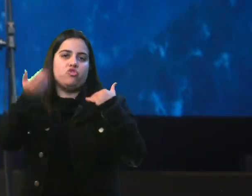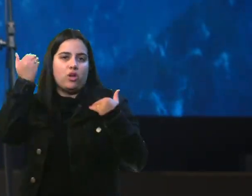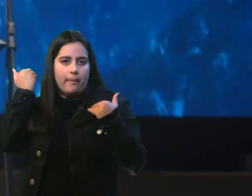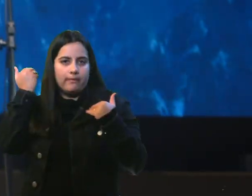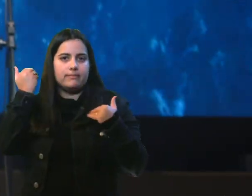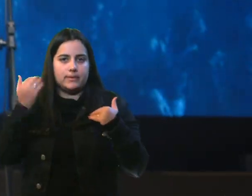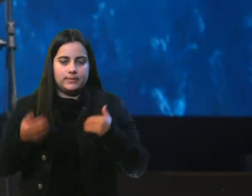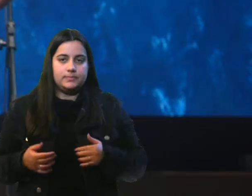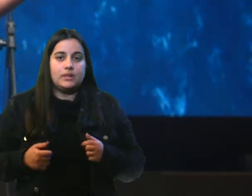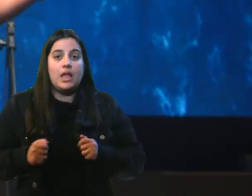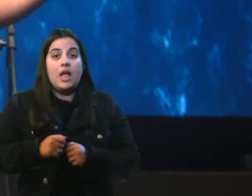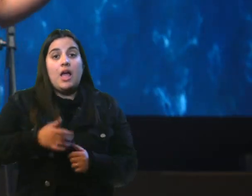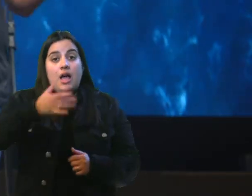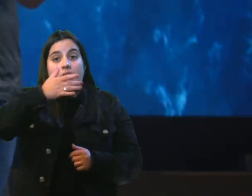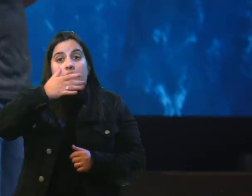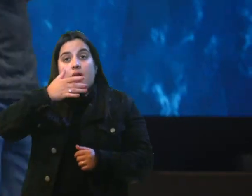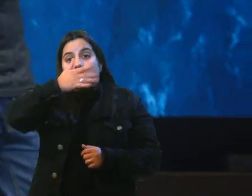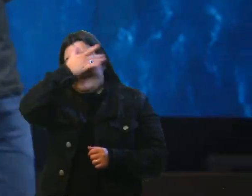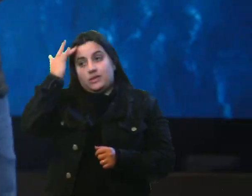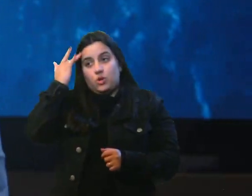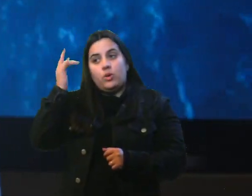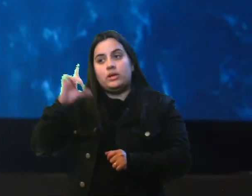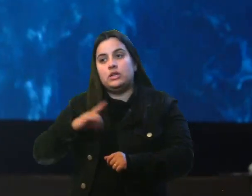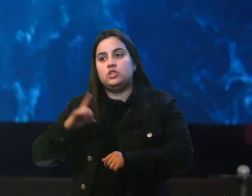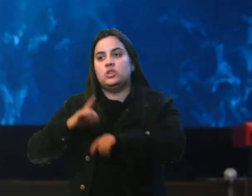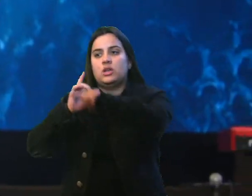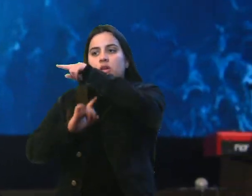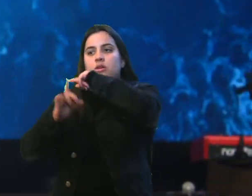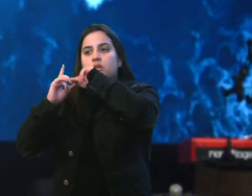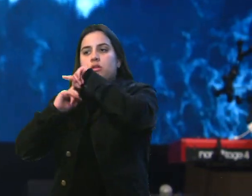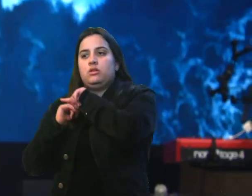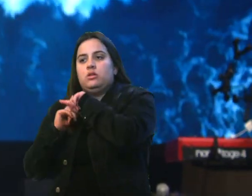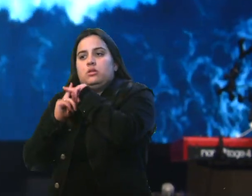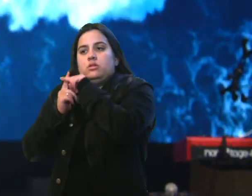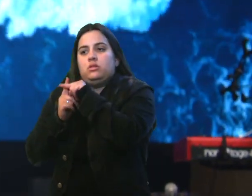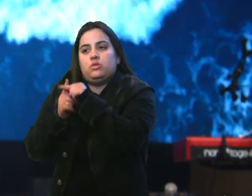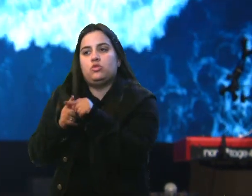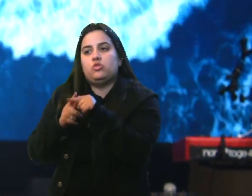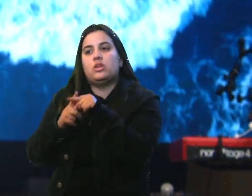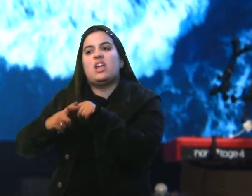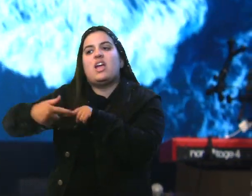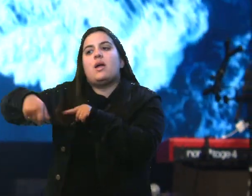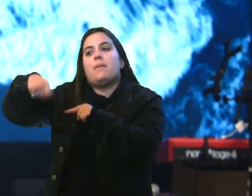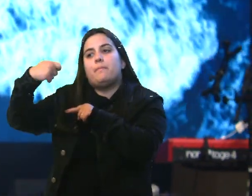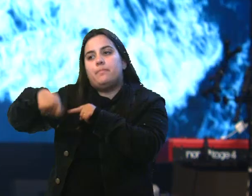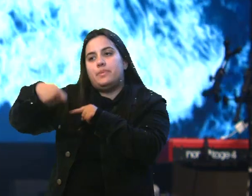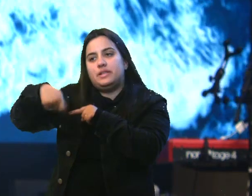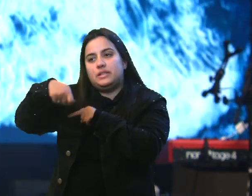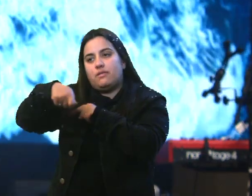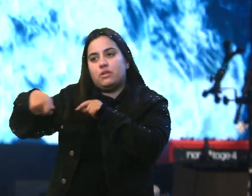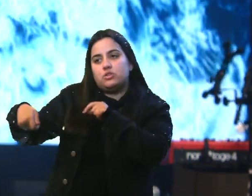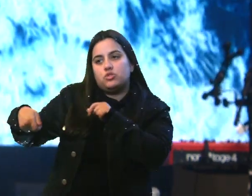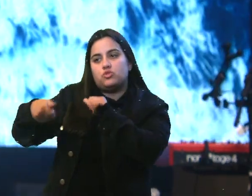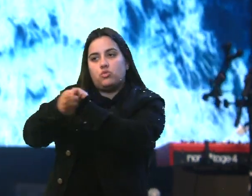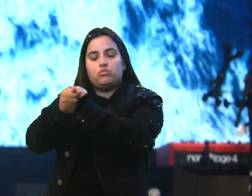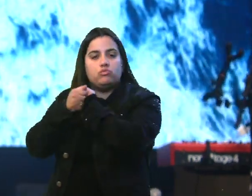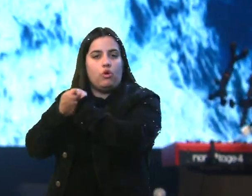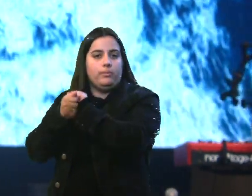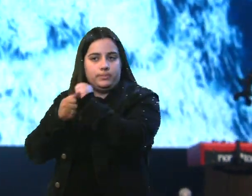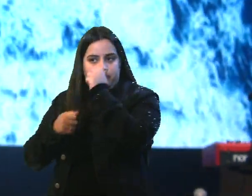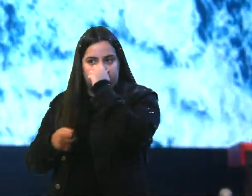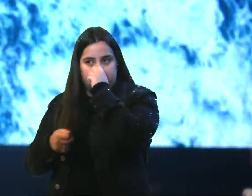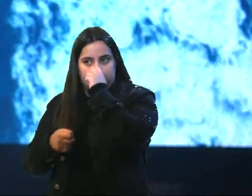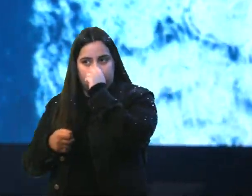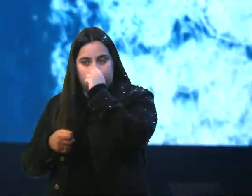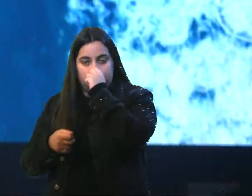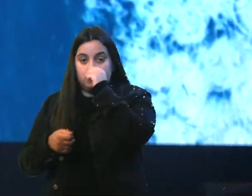Aquele que seguia Jesus, aquele que carregava a cruz, ele precisava andar com a cruz. Ele pegava a